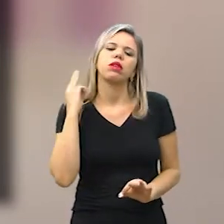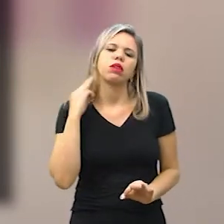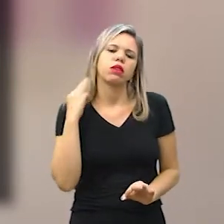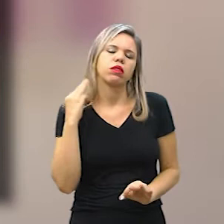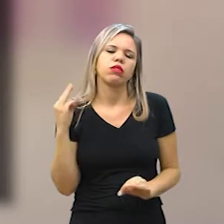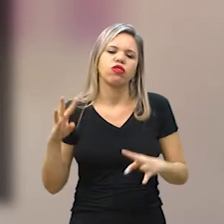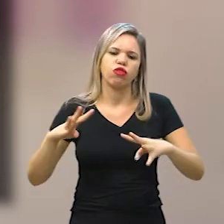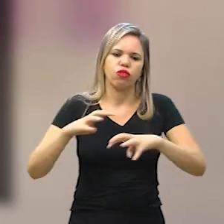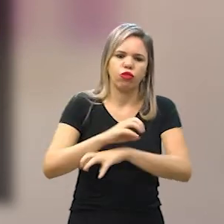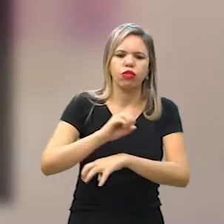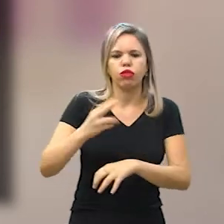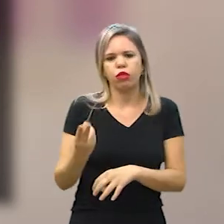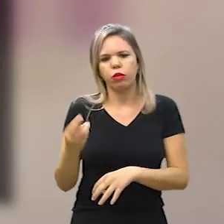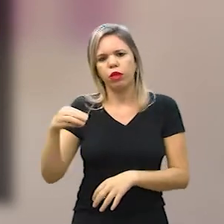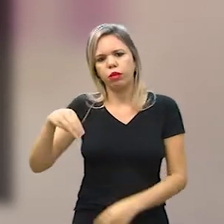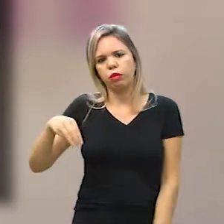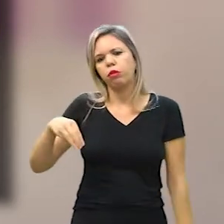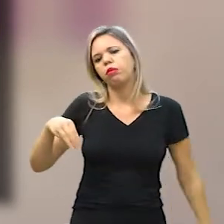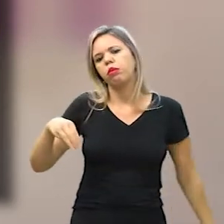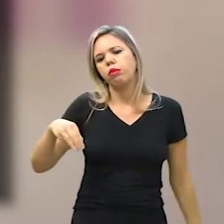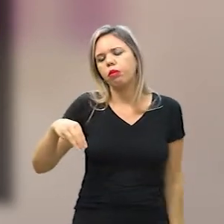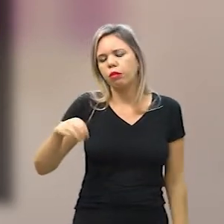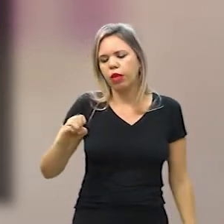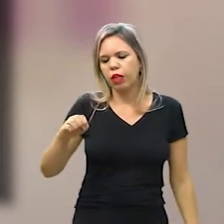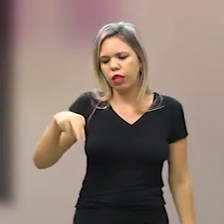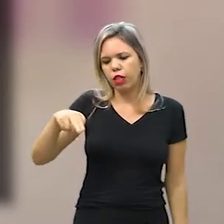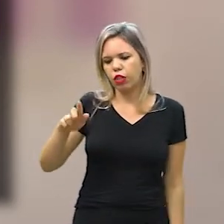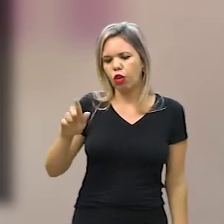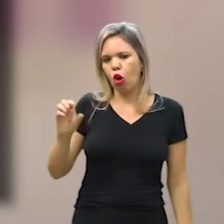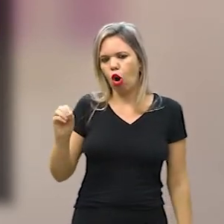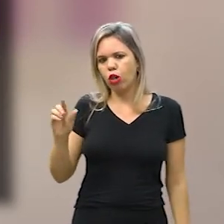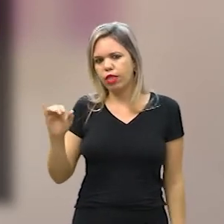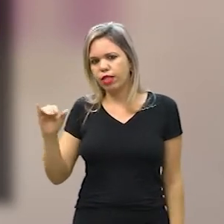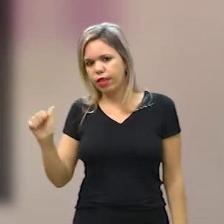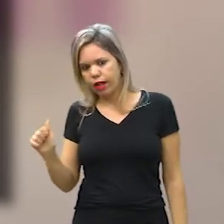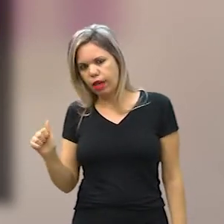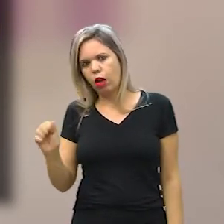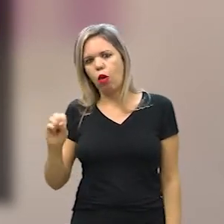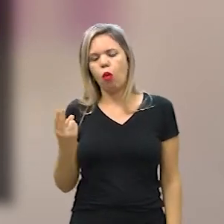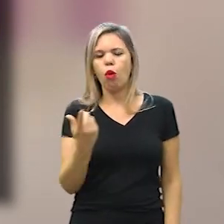meningite meningocócica quanto para meningite pneumocócica. E